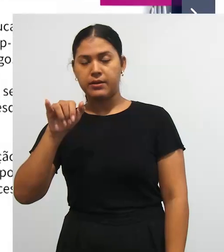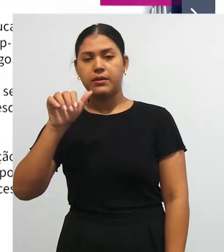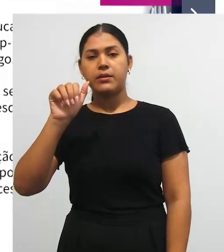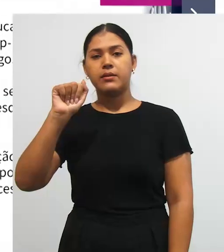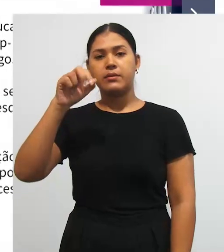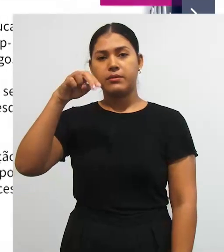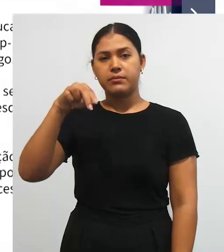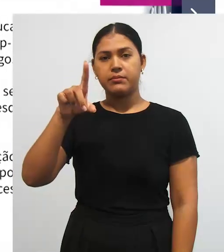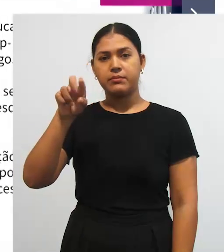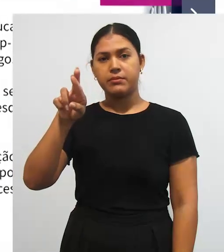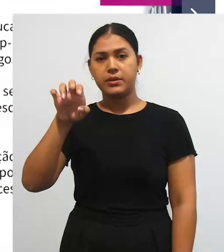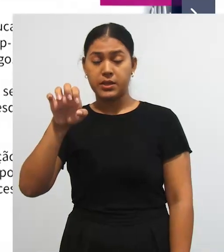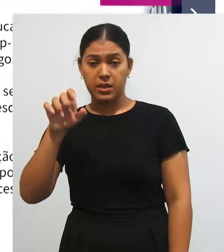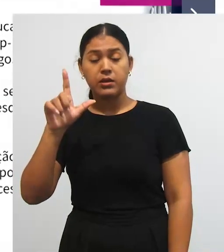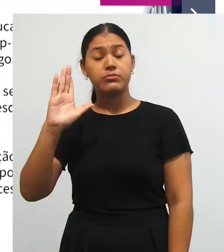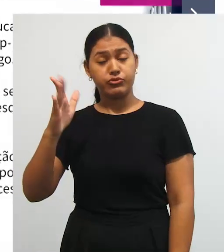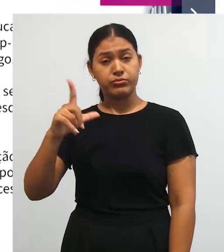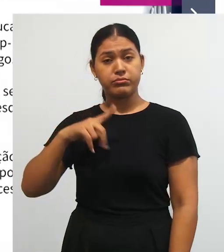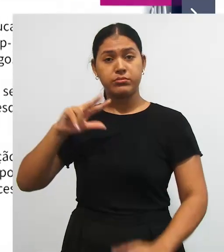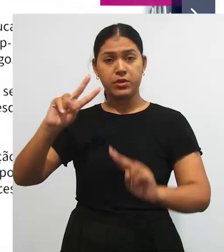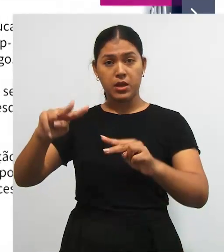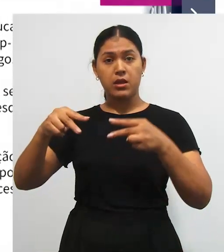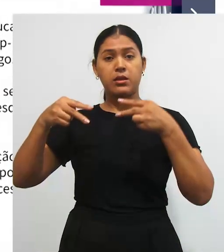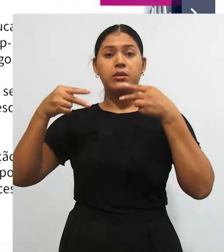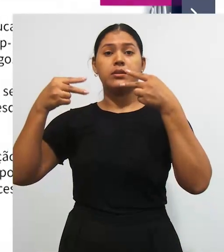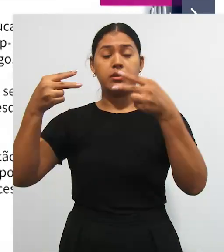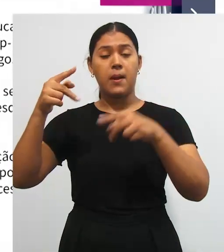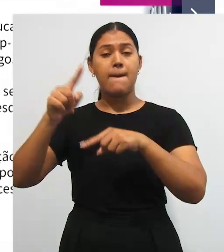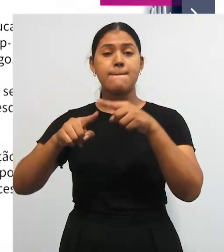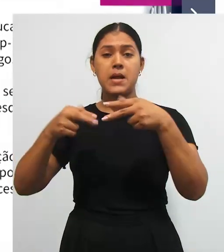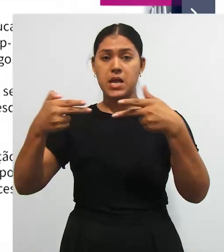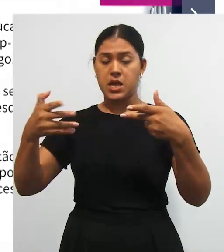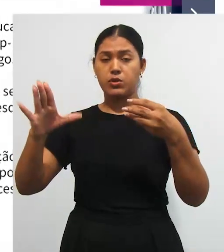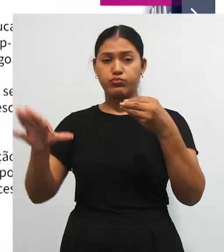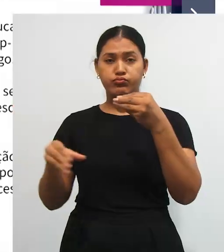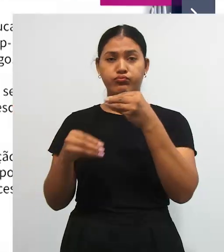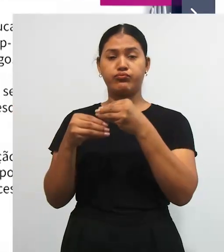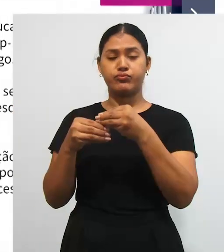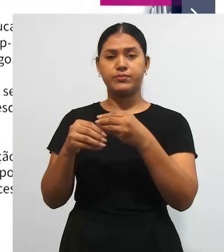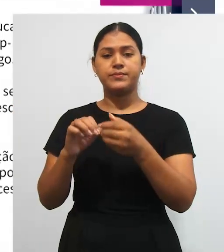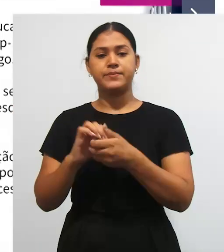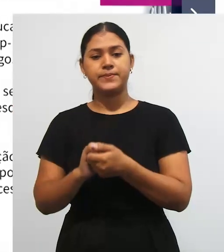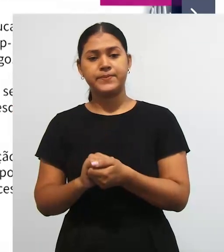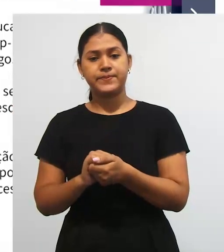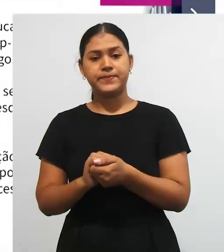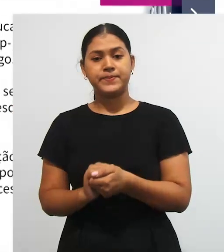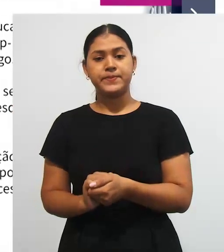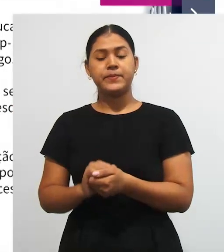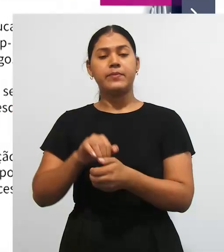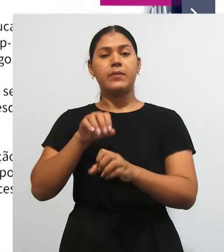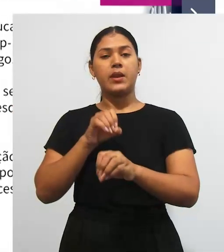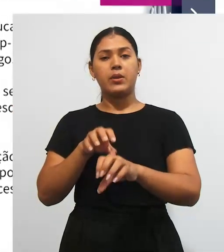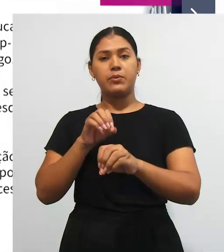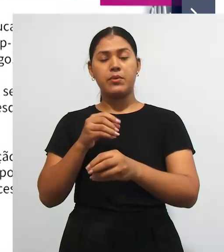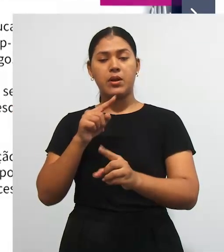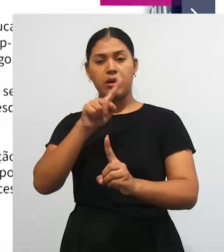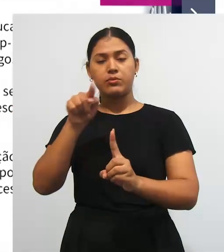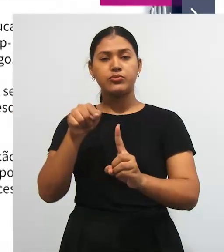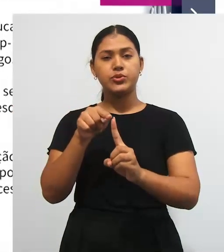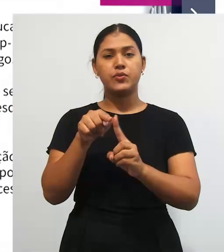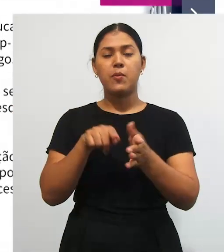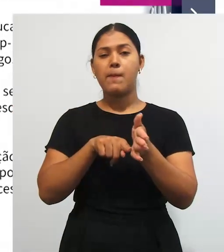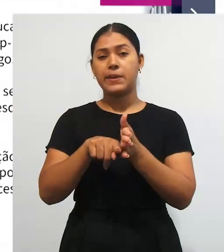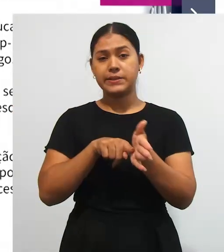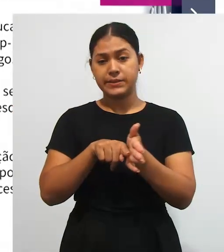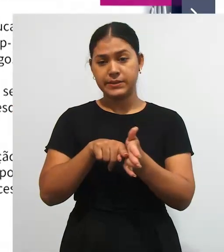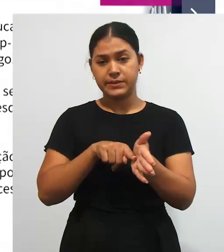disponível aqui no link, você pode consultar, porque o material interativo está aí no ambiente virtual. Educar pela Pesquisa, do Pedro Demo, que esse é o